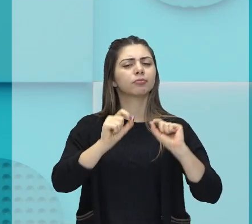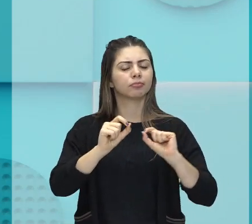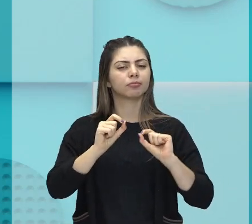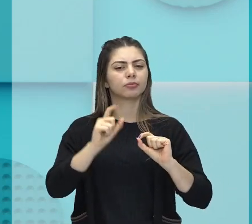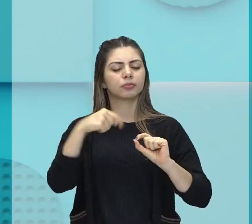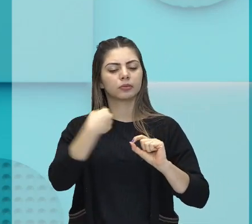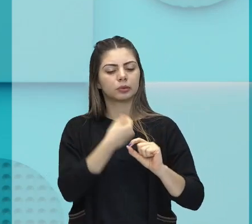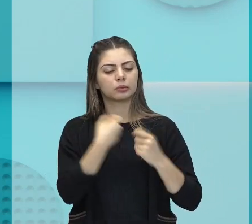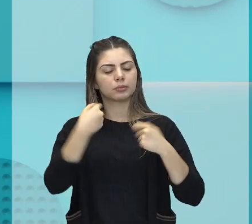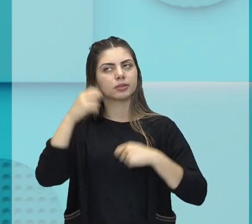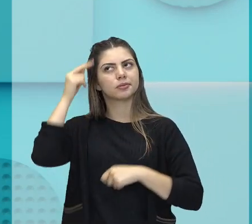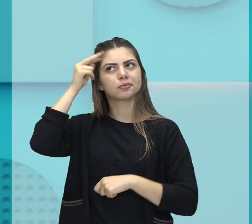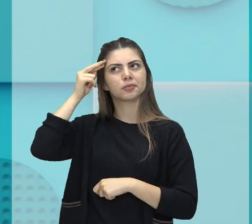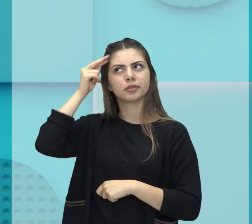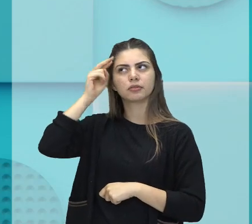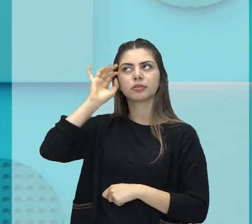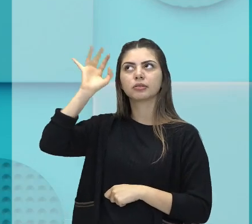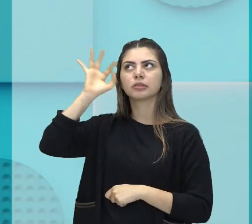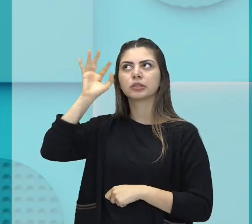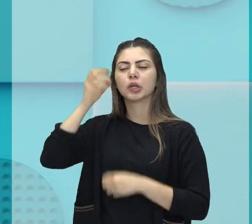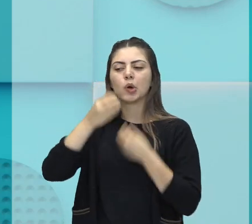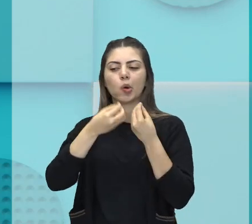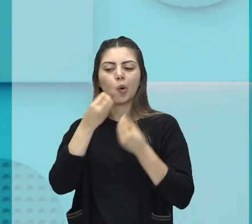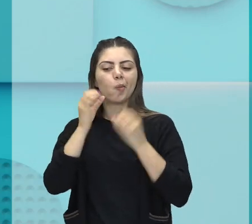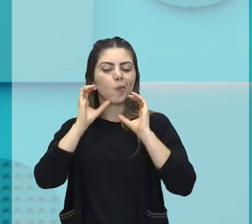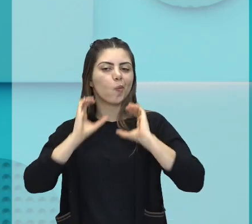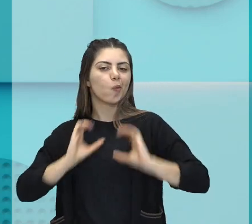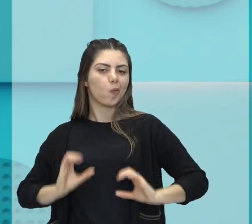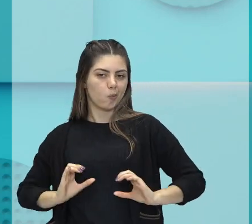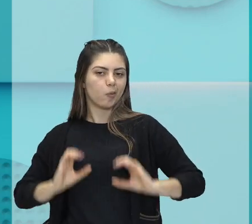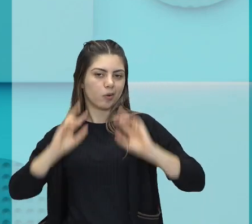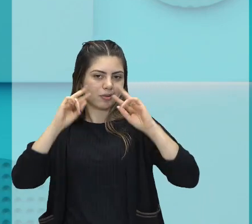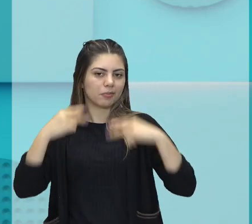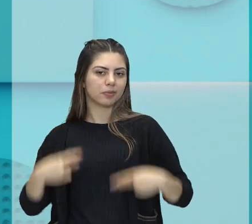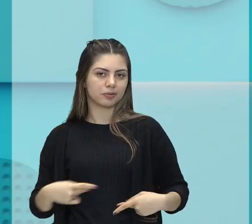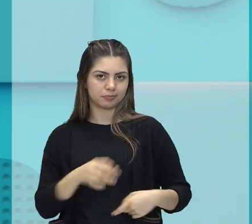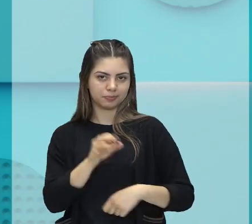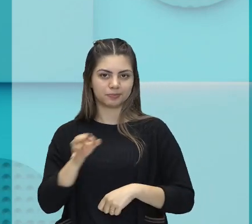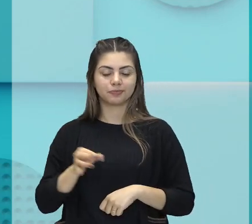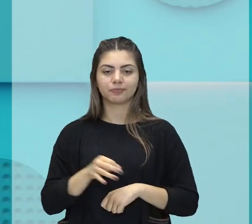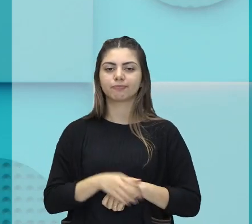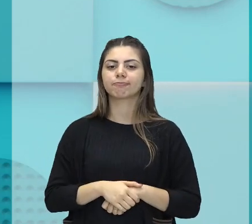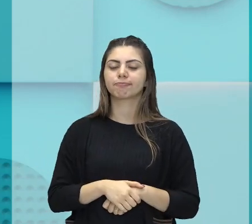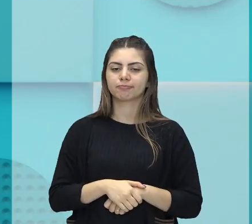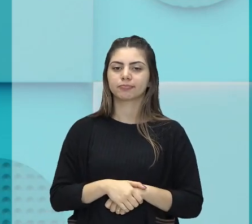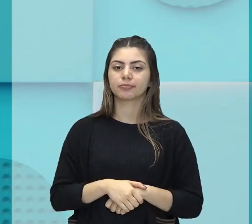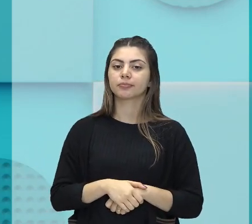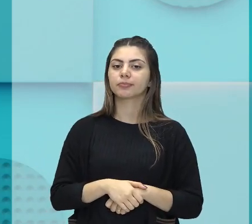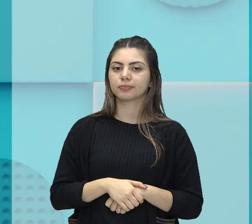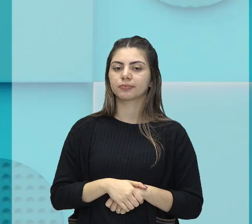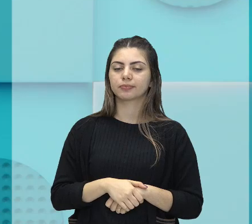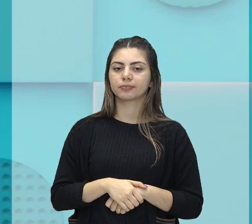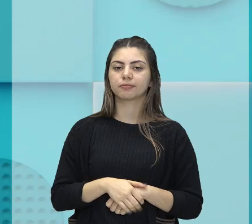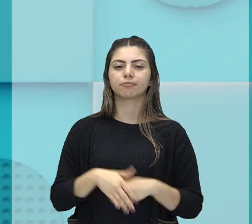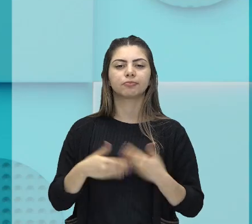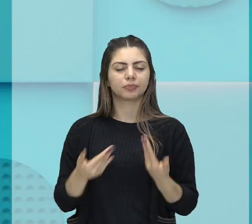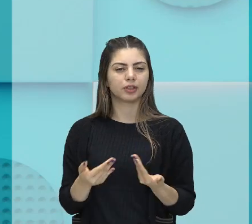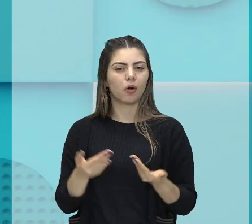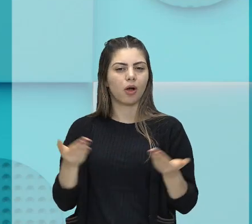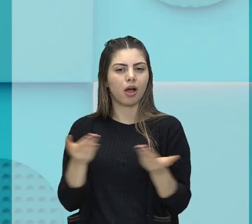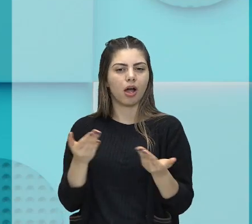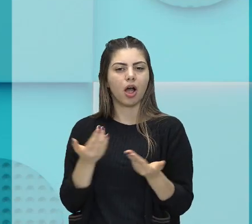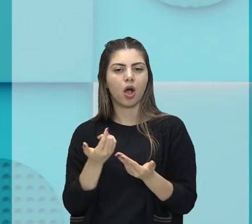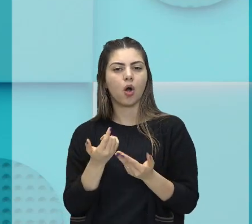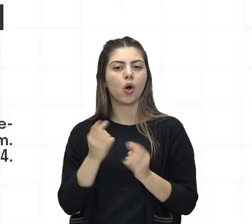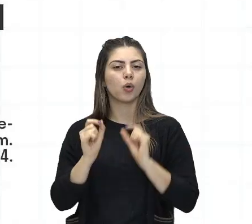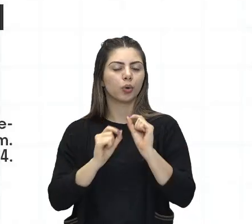a gente refletir no comportamento humano. Ainda tem mais. Vamos para o